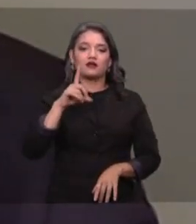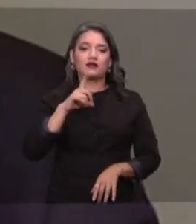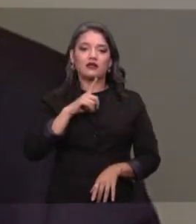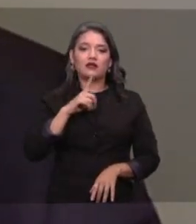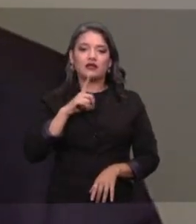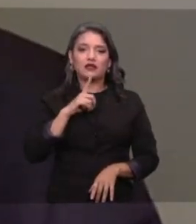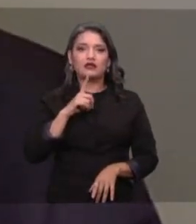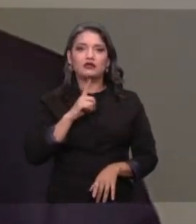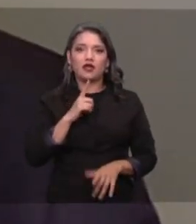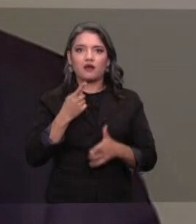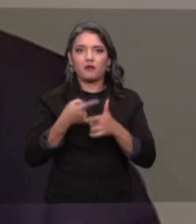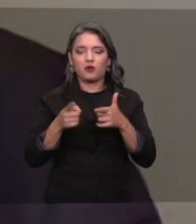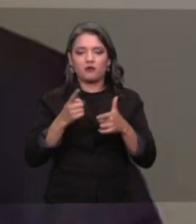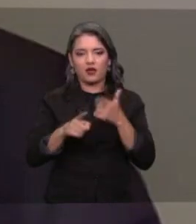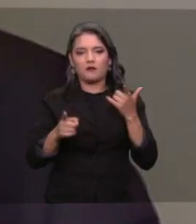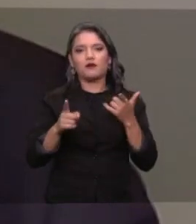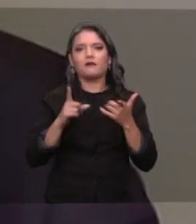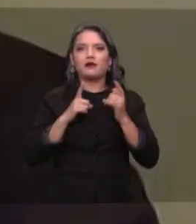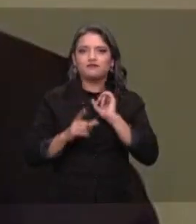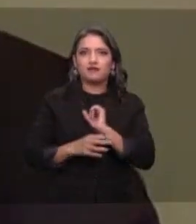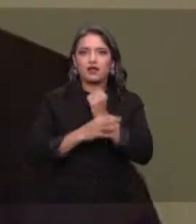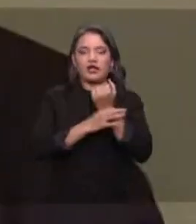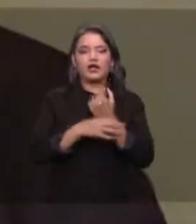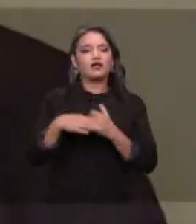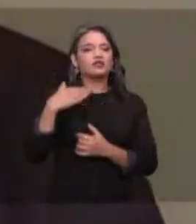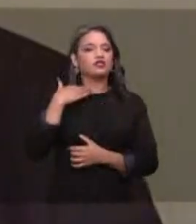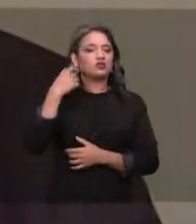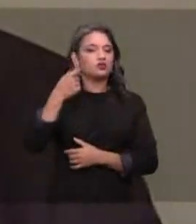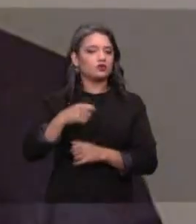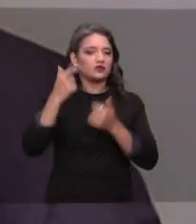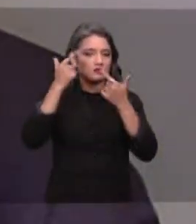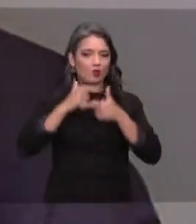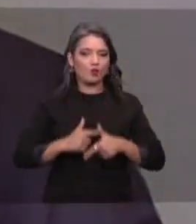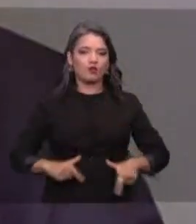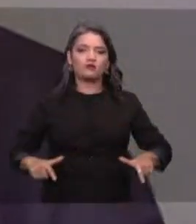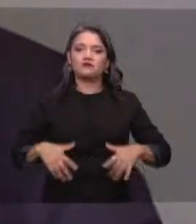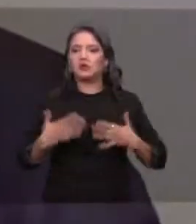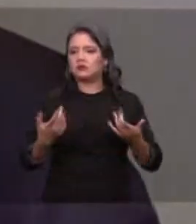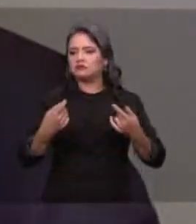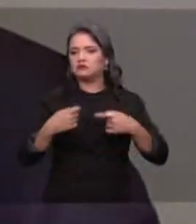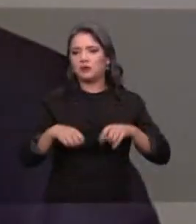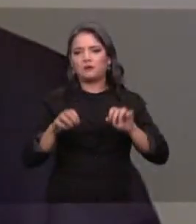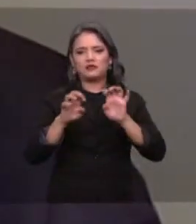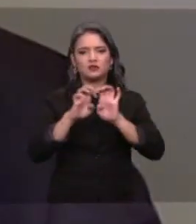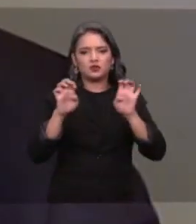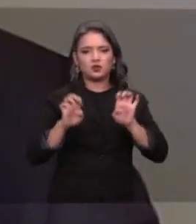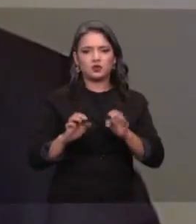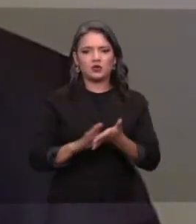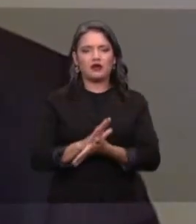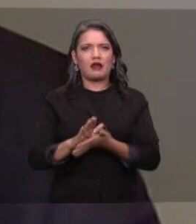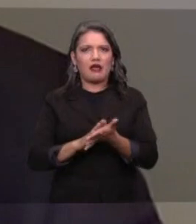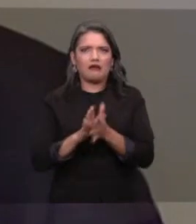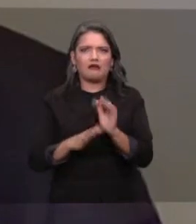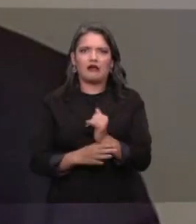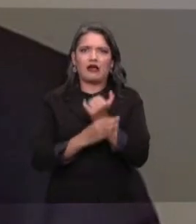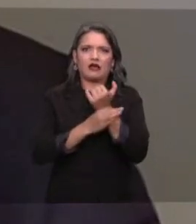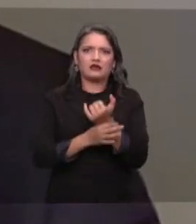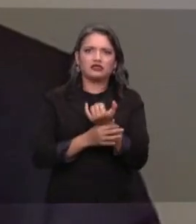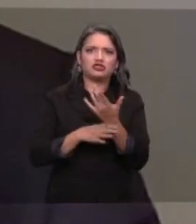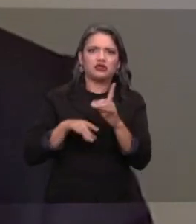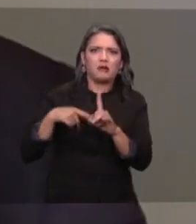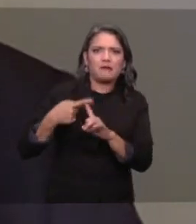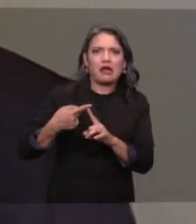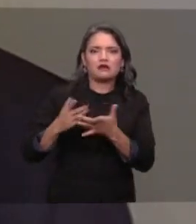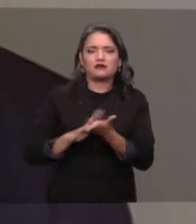do juiz, não havendo necessidade de estruturação, de garantia adicional, de